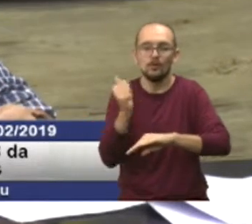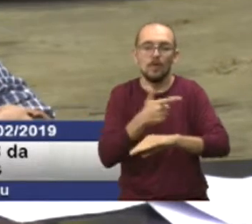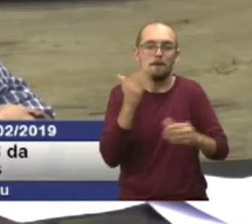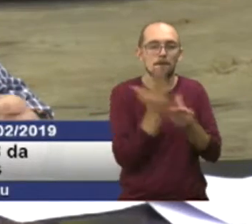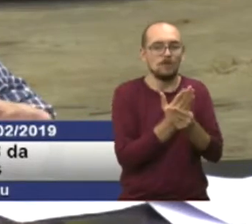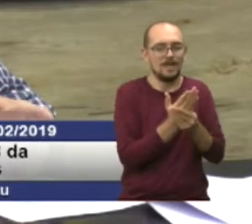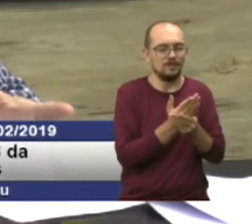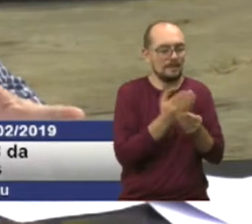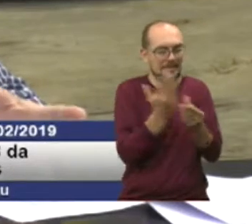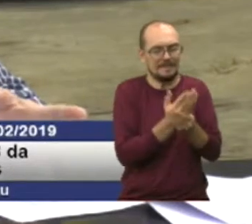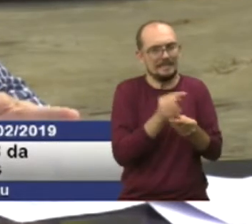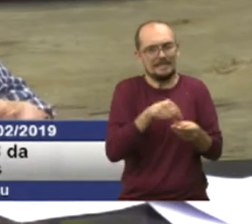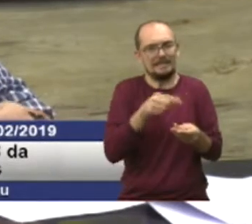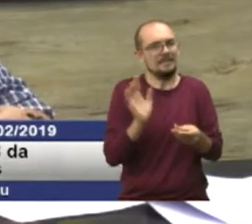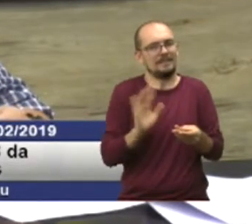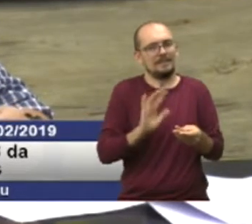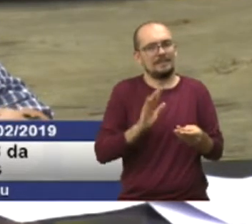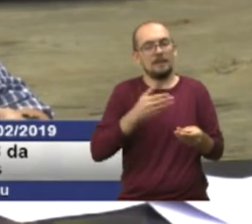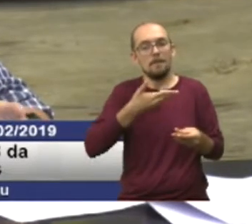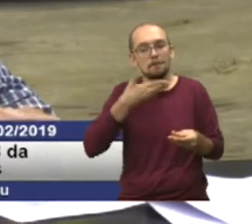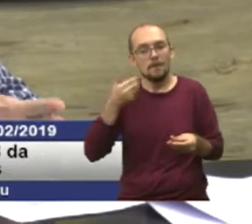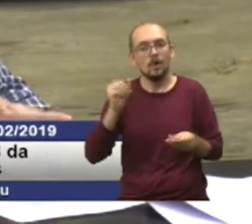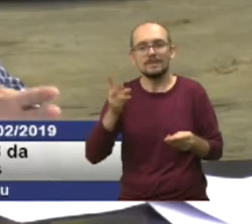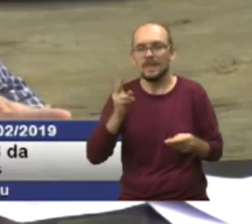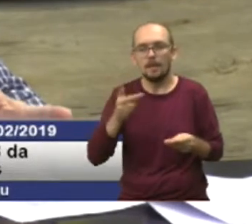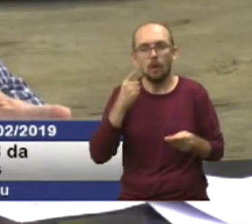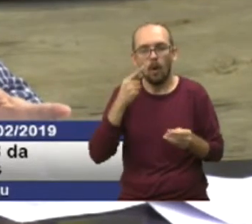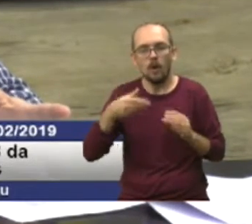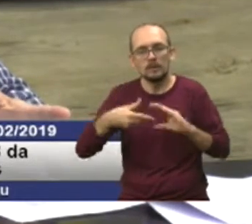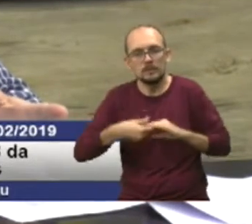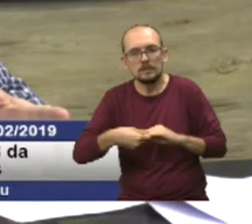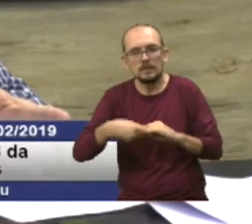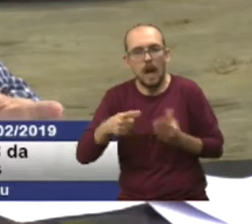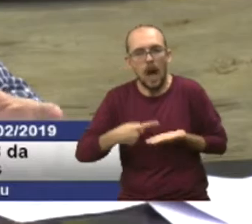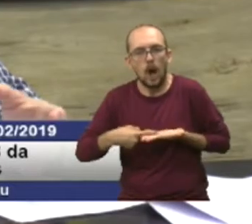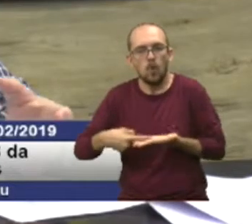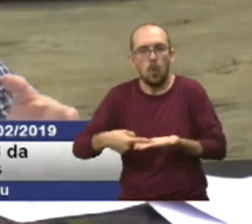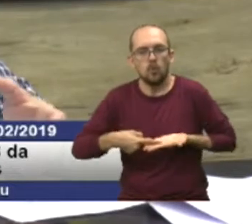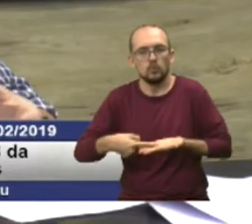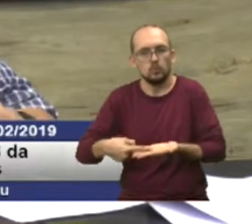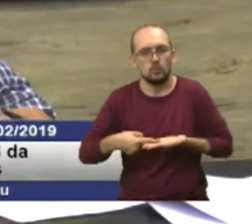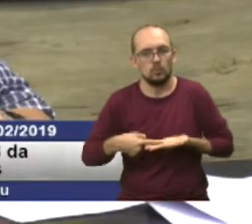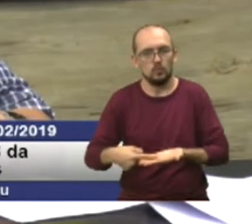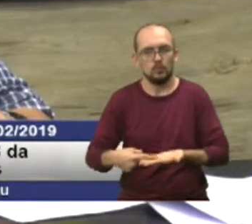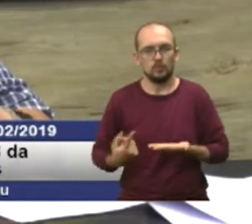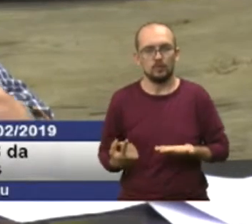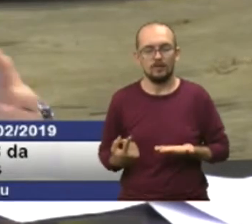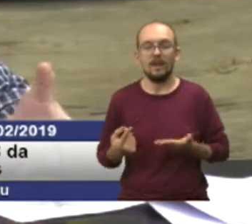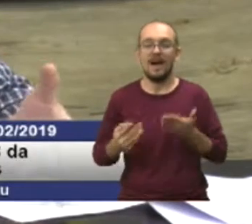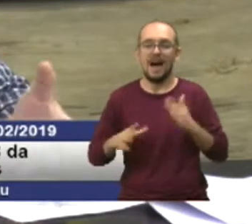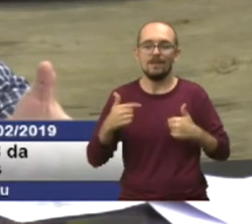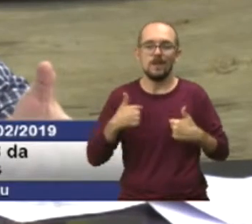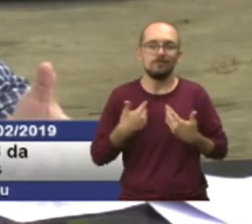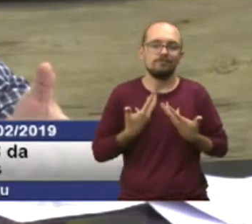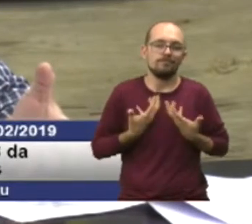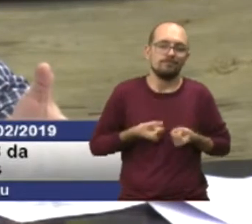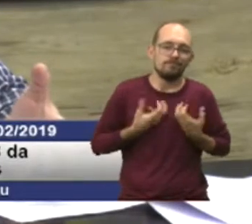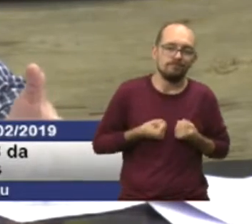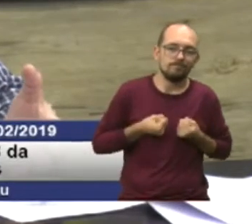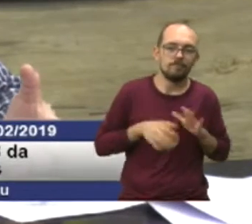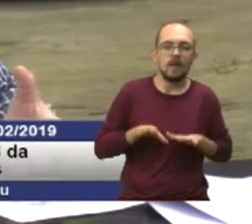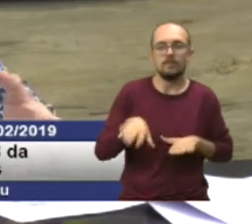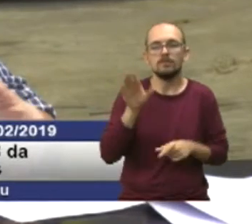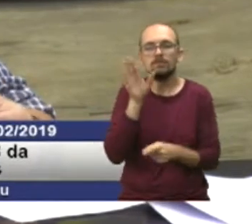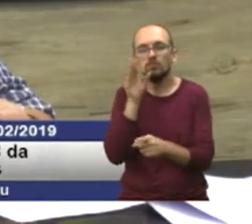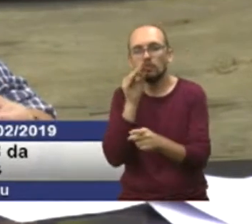gente tem procurado sempre, em todos esses anos, fazer essa medida, né? Uma hora é a gente que cede, uma hora são os